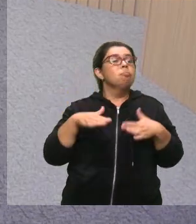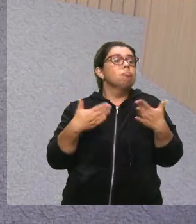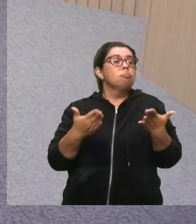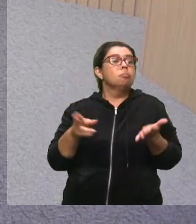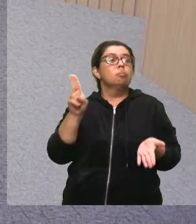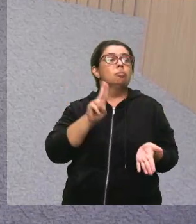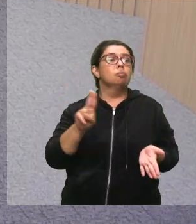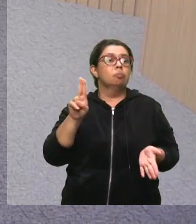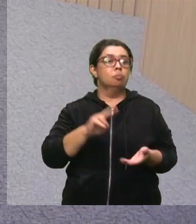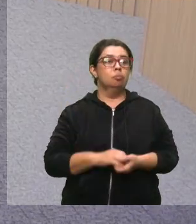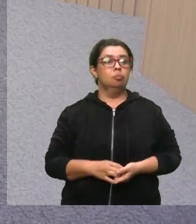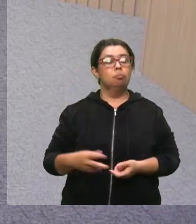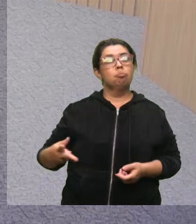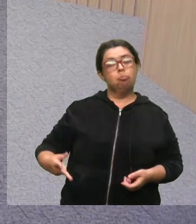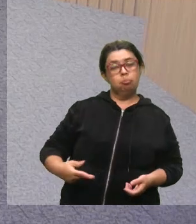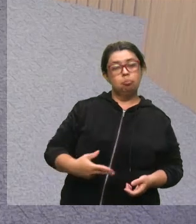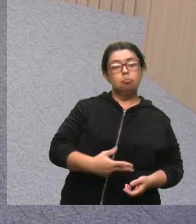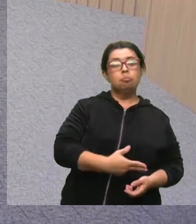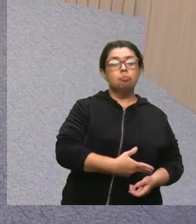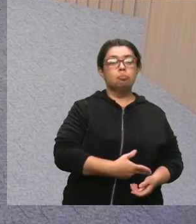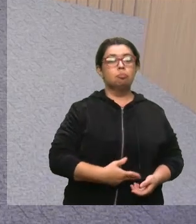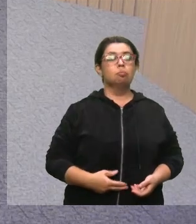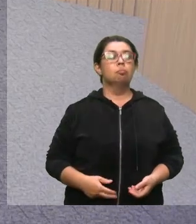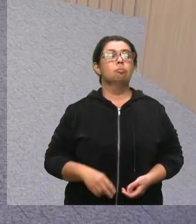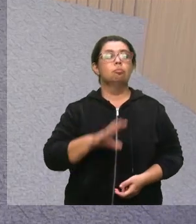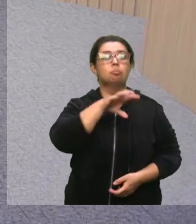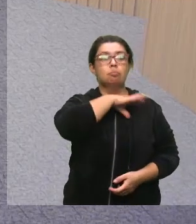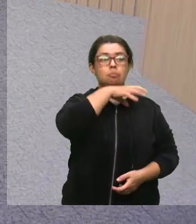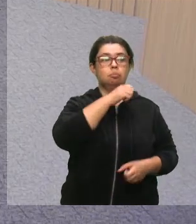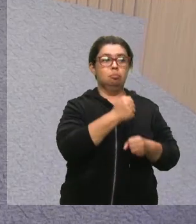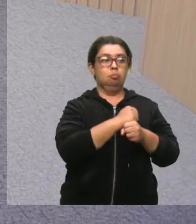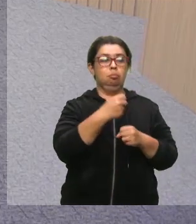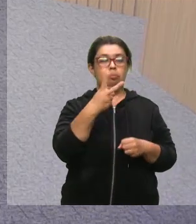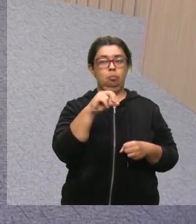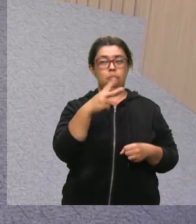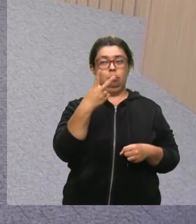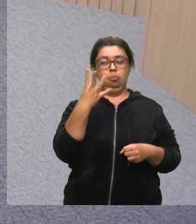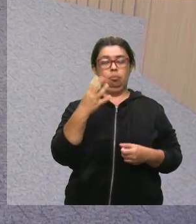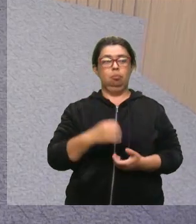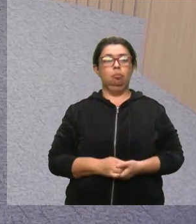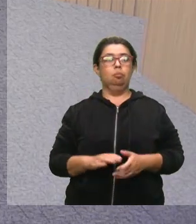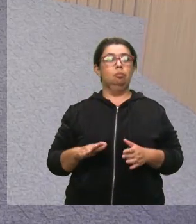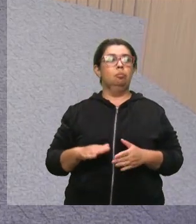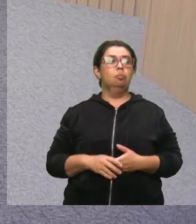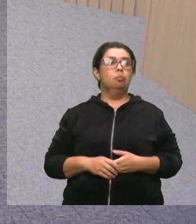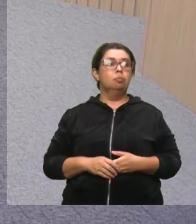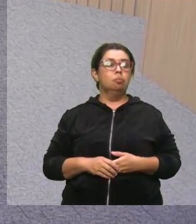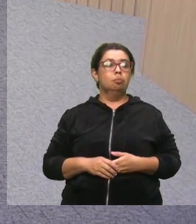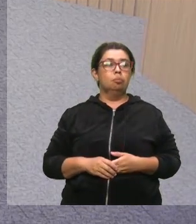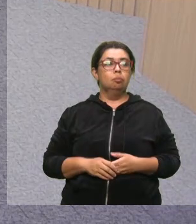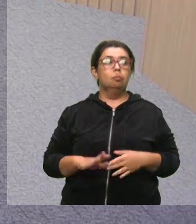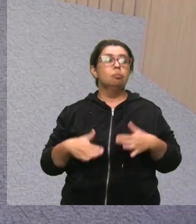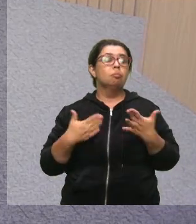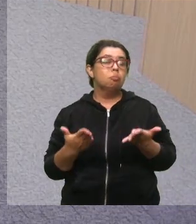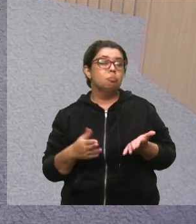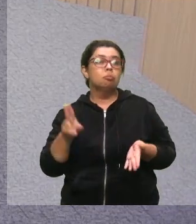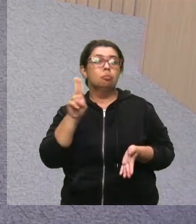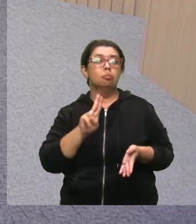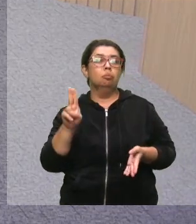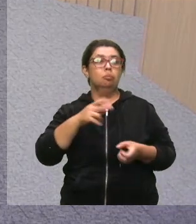efetivamente gasto em 2024 e quanto que a Prefeitura pretende